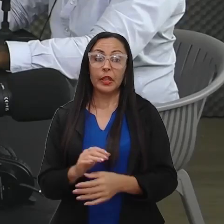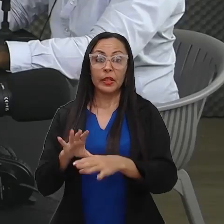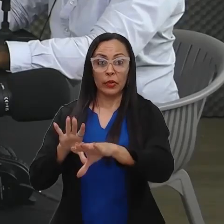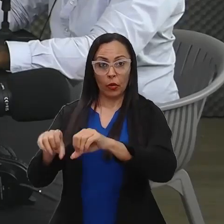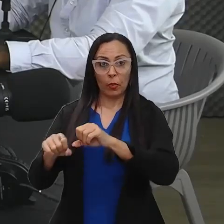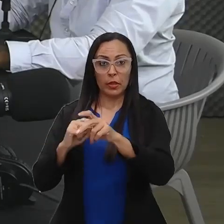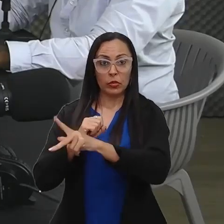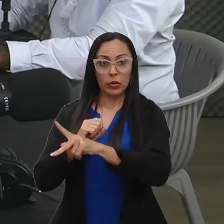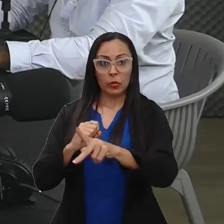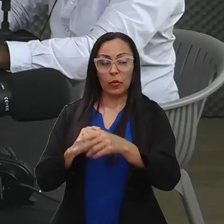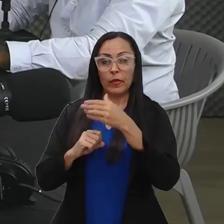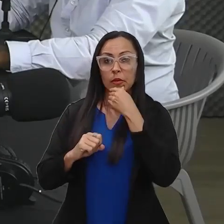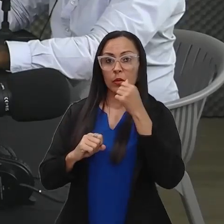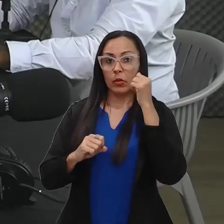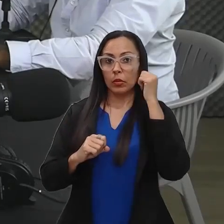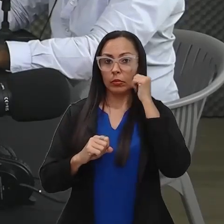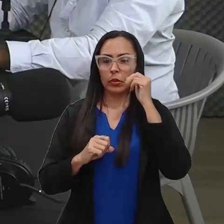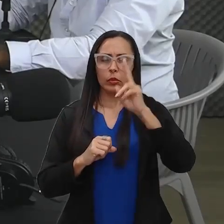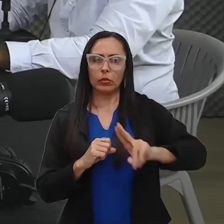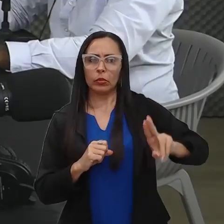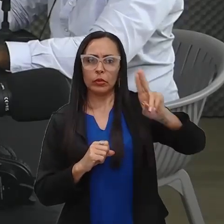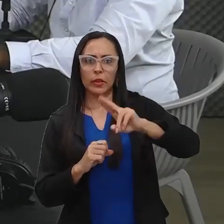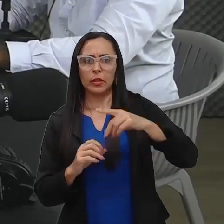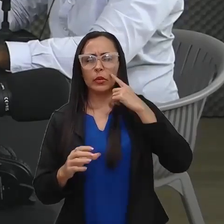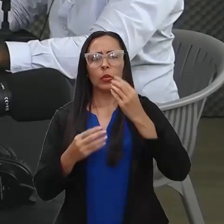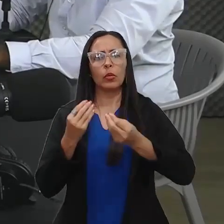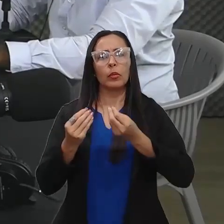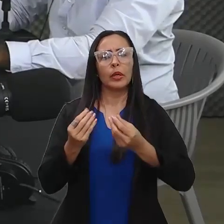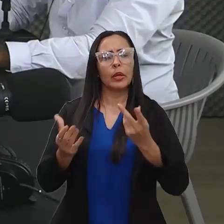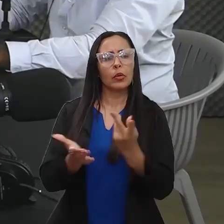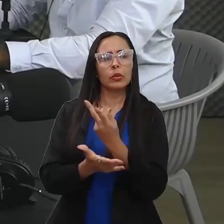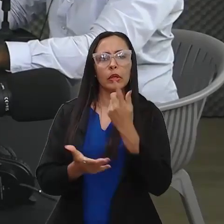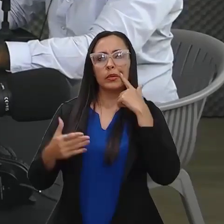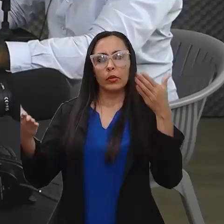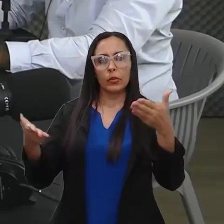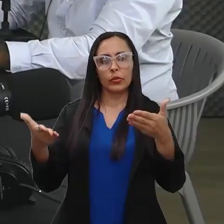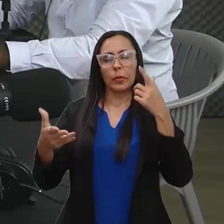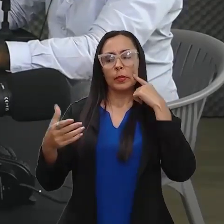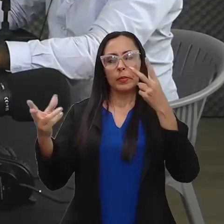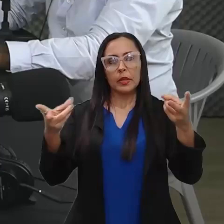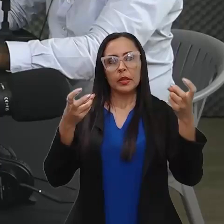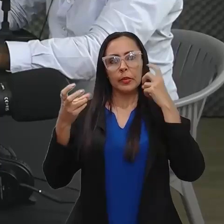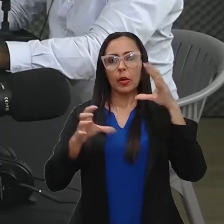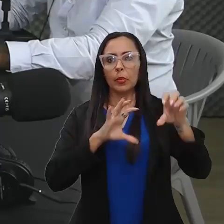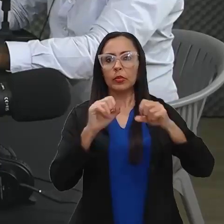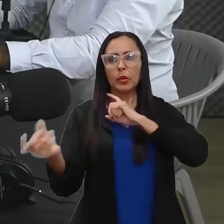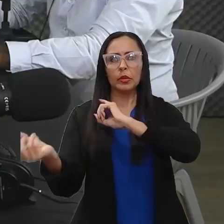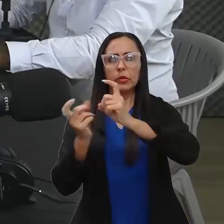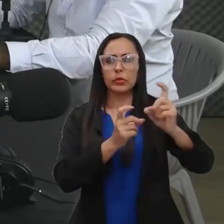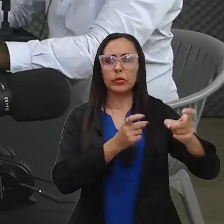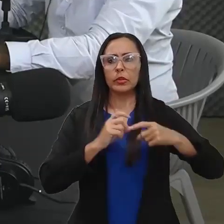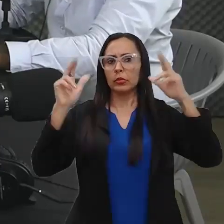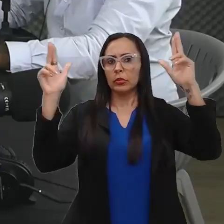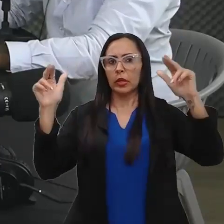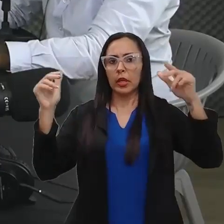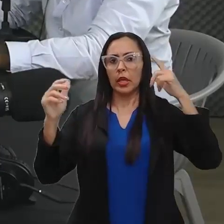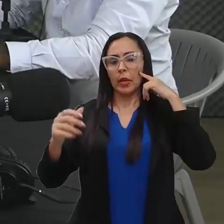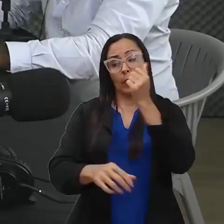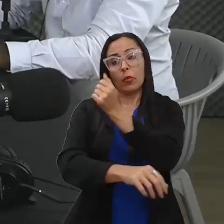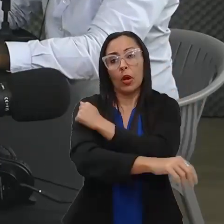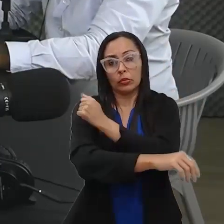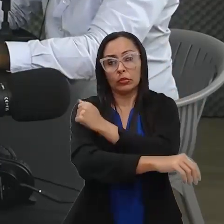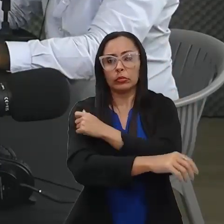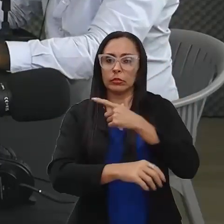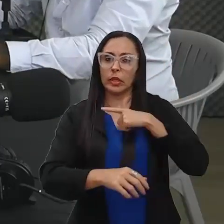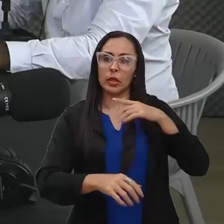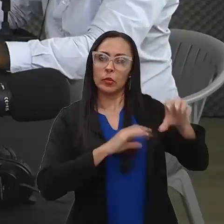e professoras nas universidades, como é que está sendo hoje? Você percebe que existe uma busca para a discussão do tema, estudantes têm